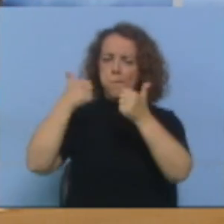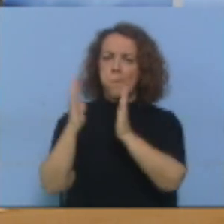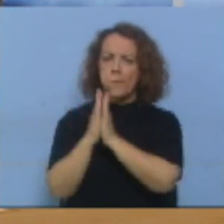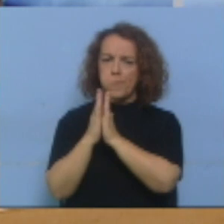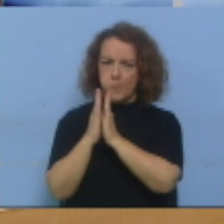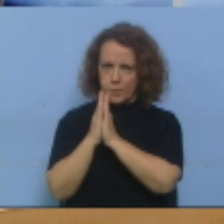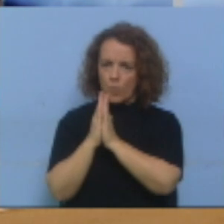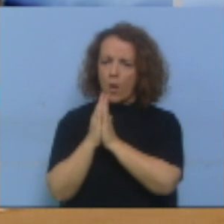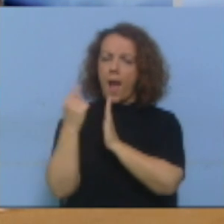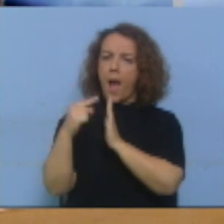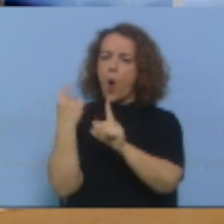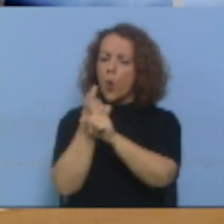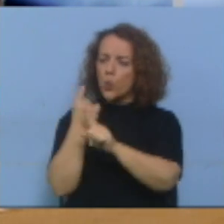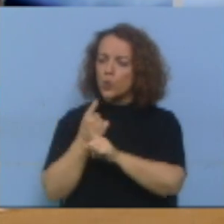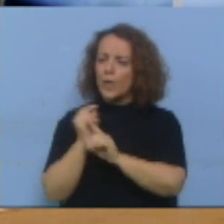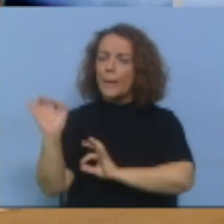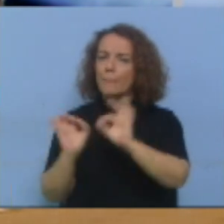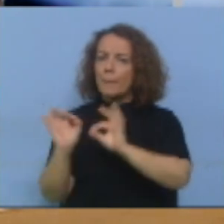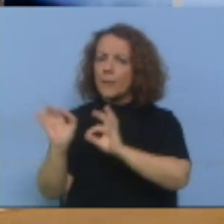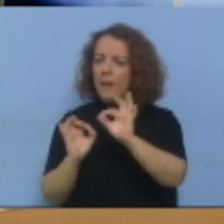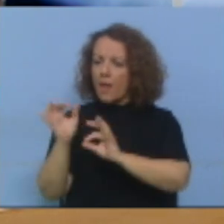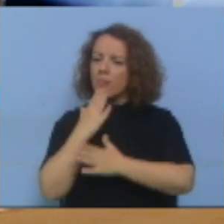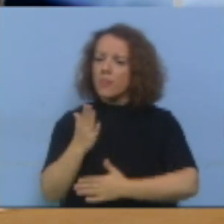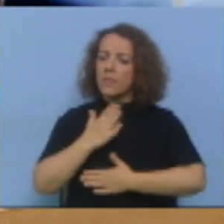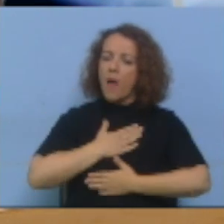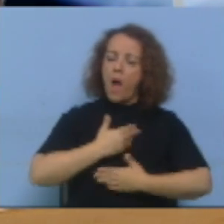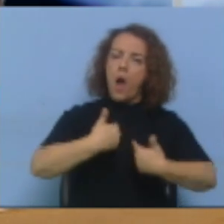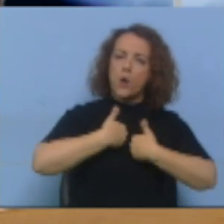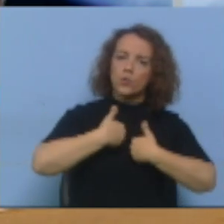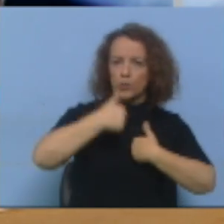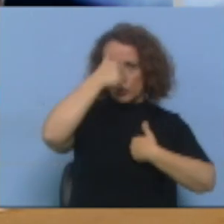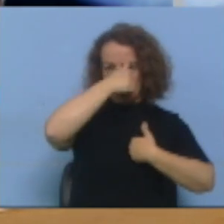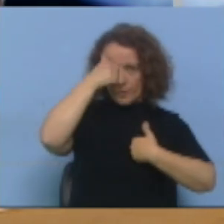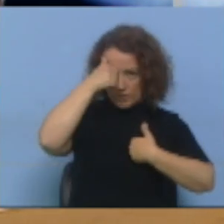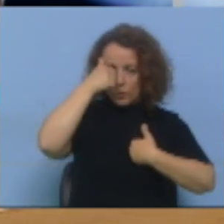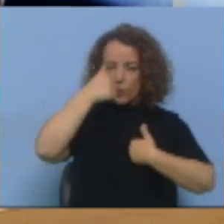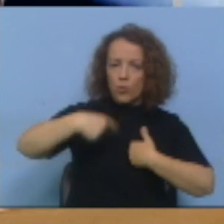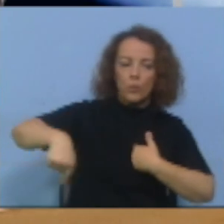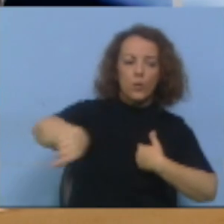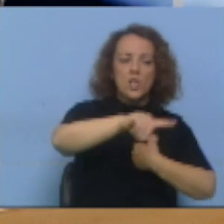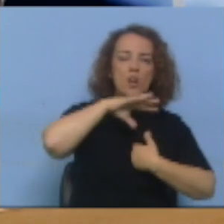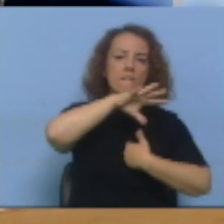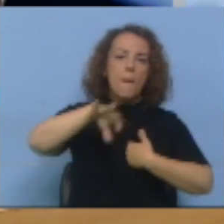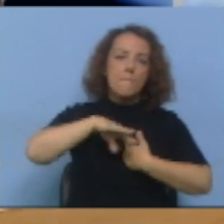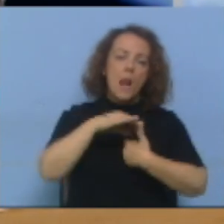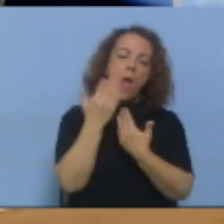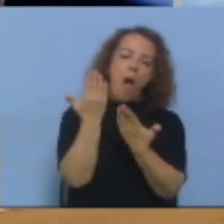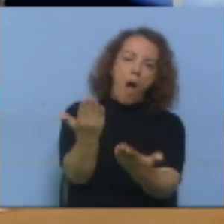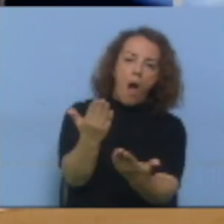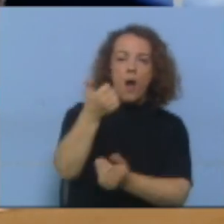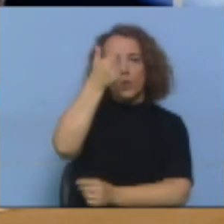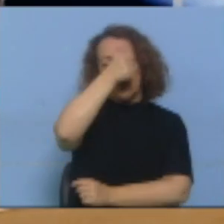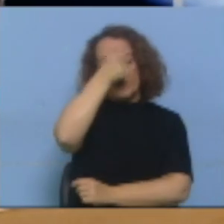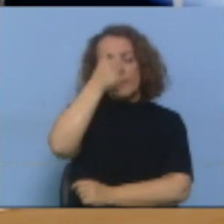elementos preparatórios que têm ajudado em cada domingo as pessoas, as famílias, a poderem ter um momento